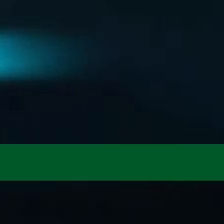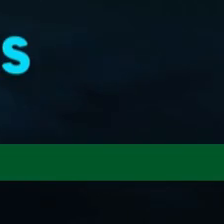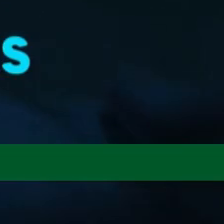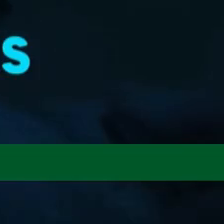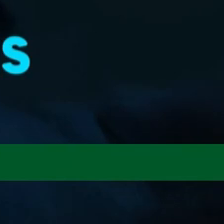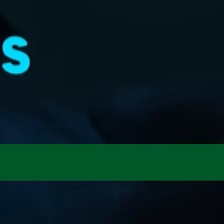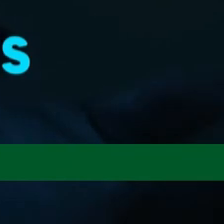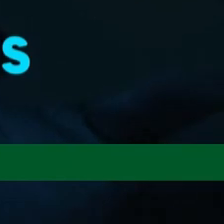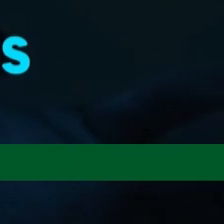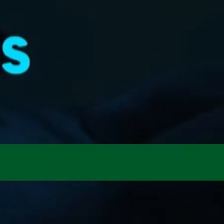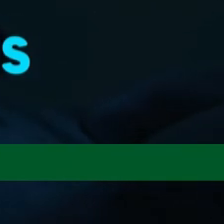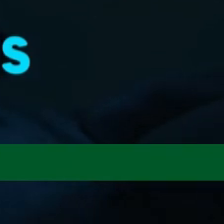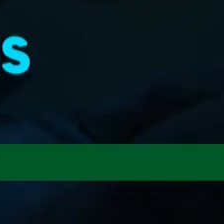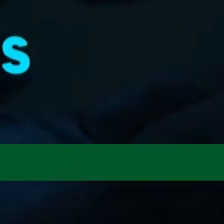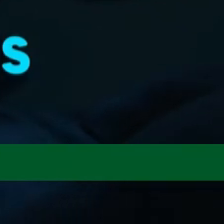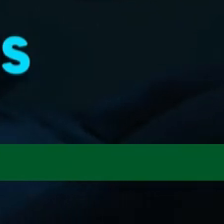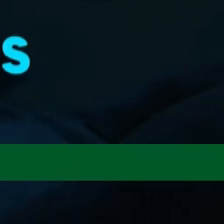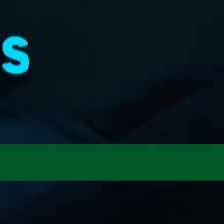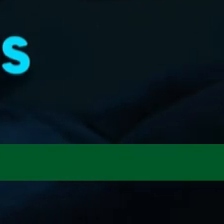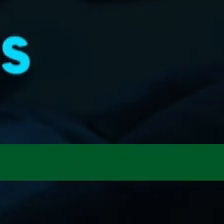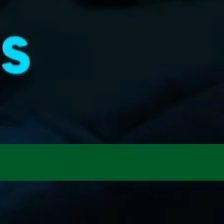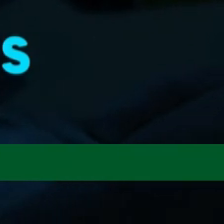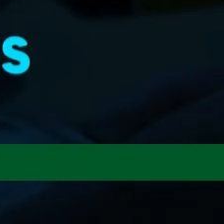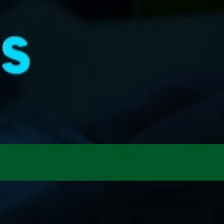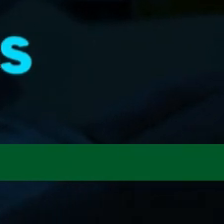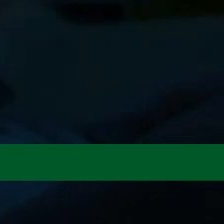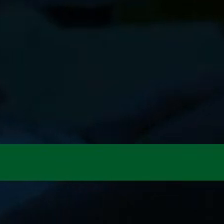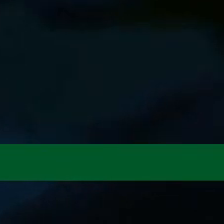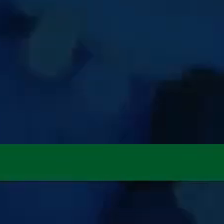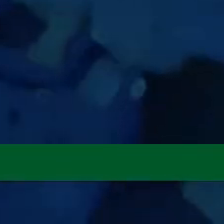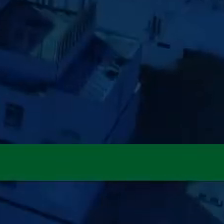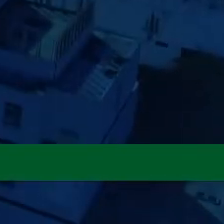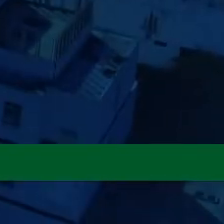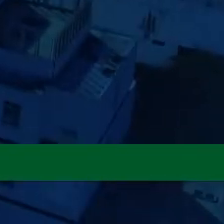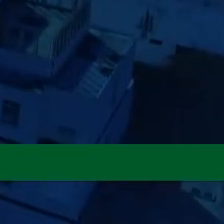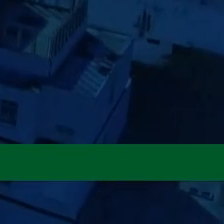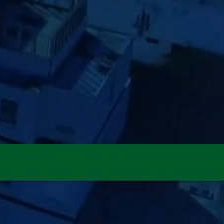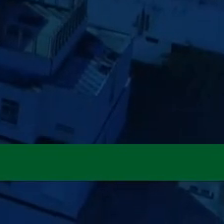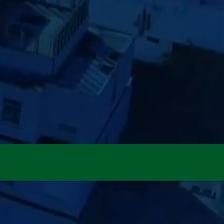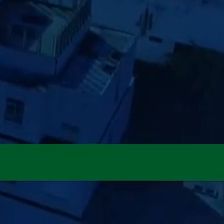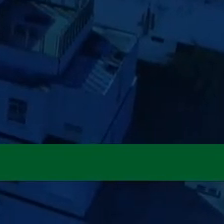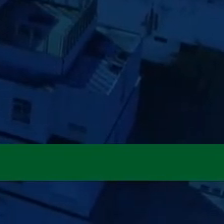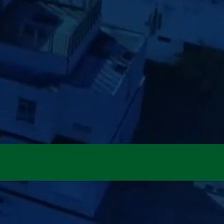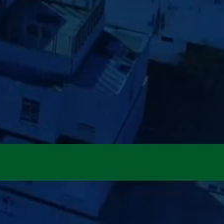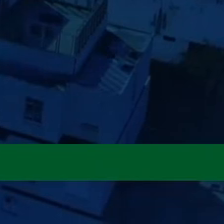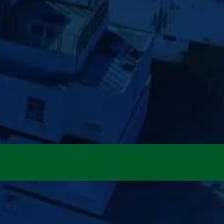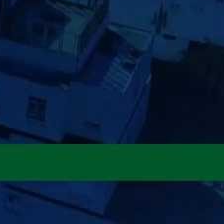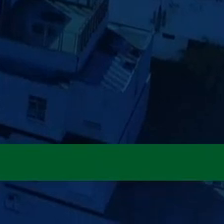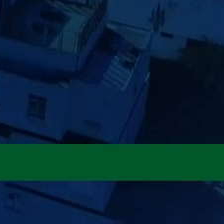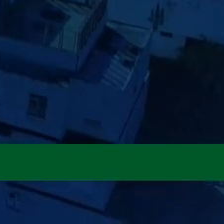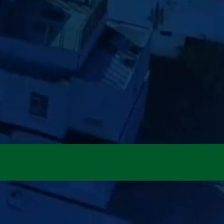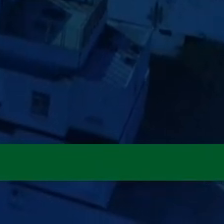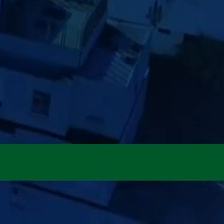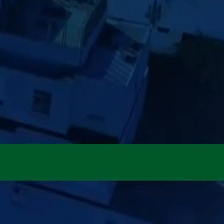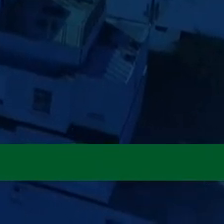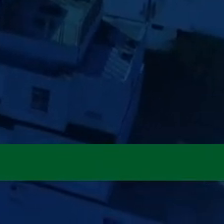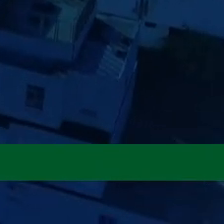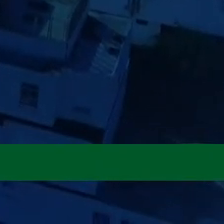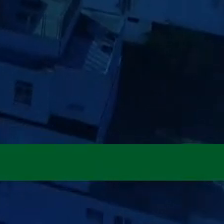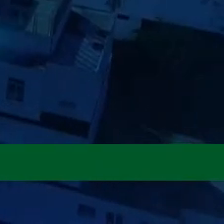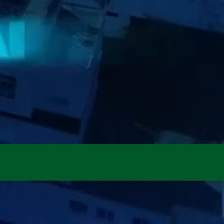mil atendimentos ambulatoriais nas áreas de ortopedia e traumatologia. Também foram mais de 20 mil